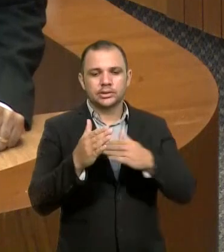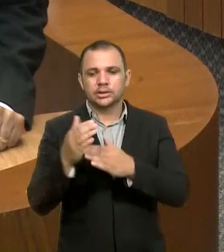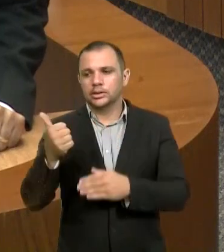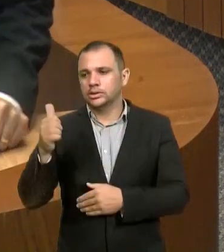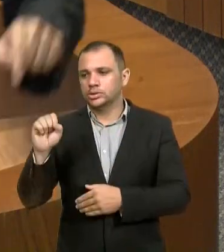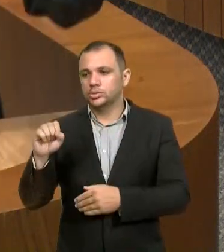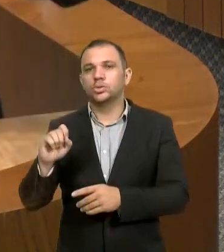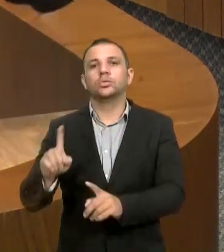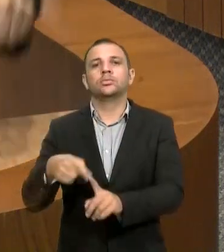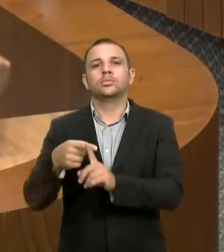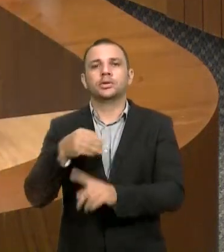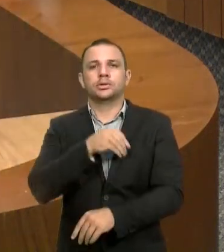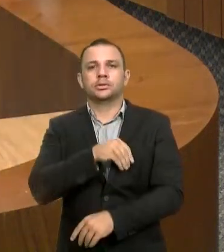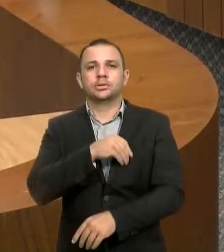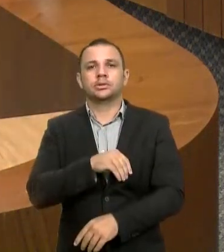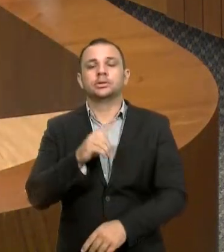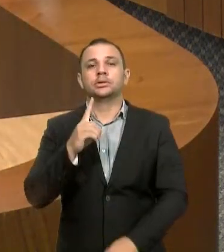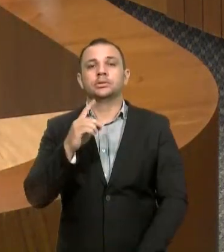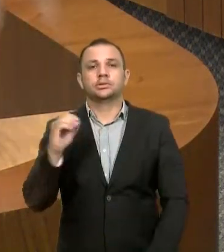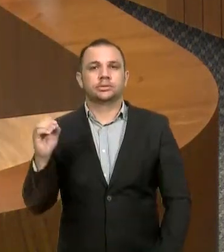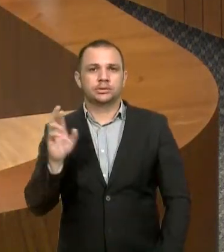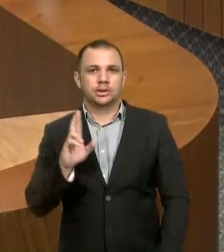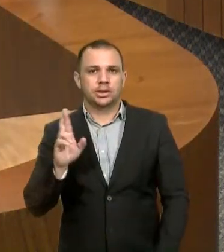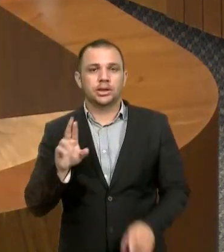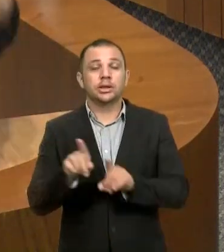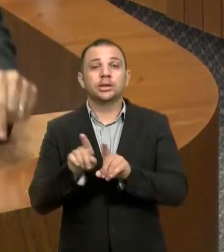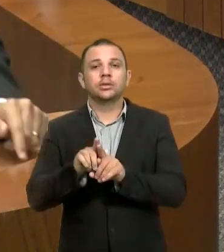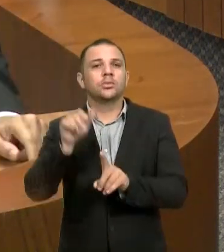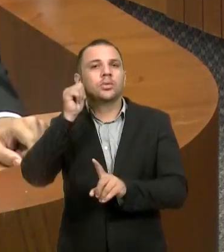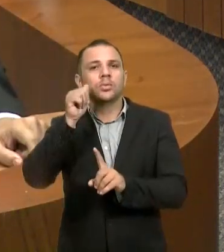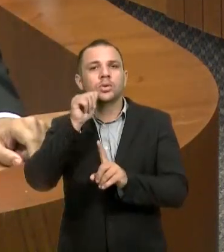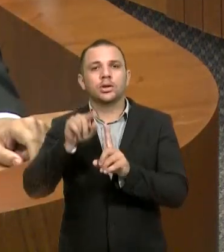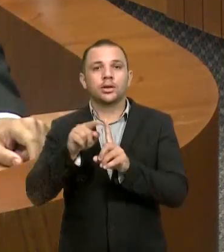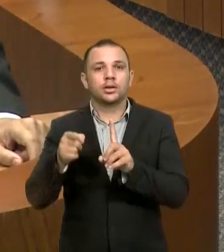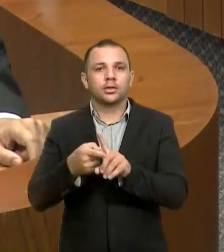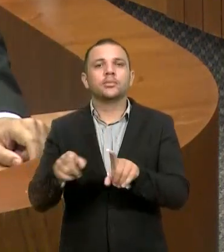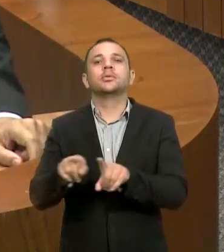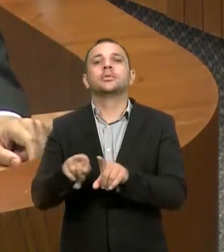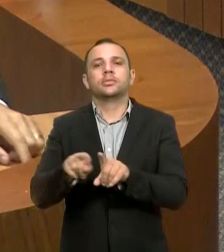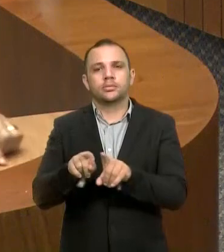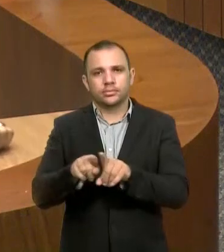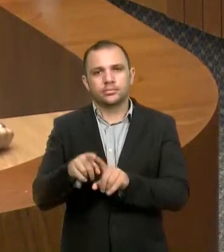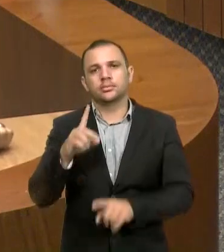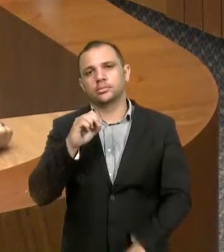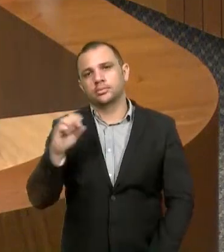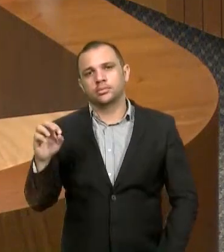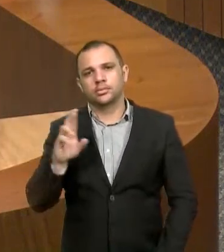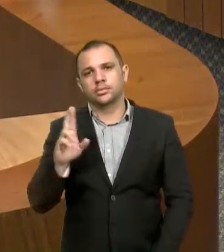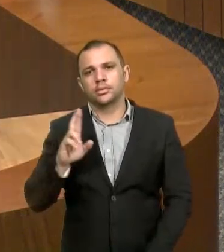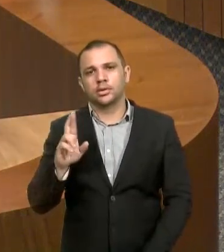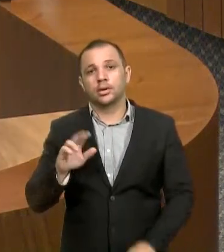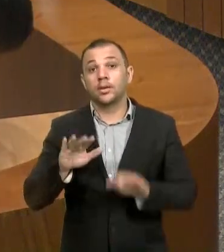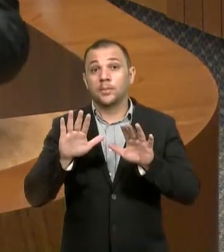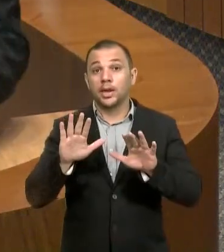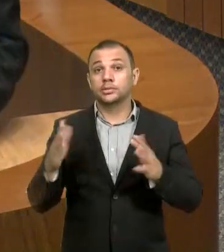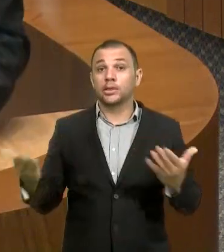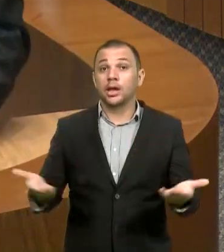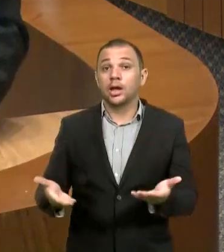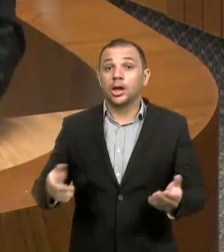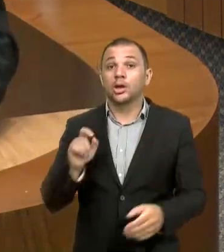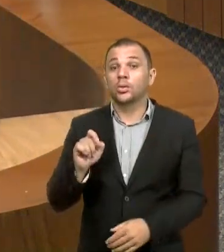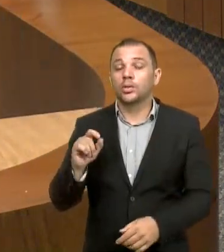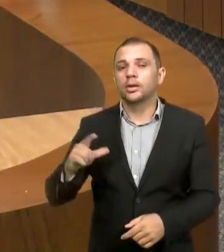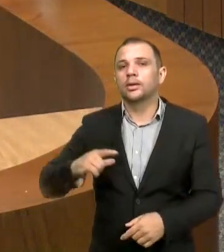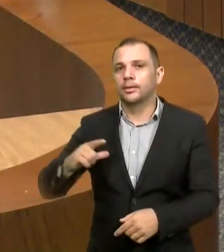gestantes. Porque agora, para o Bolsa Família, a gente passou a ter condicionalidade. Vacinação, acompanhamento de